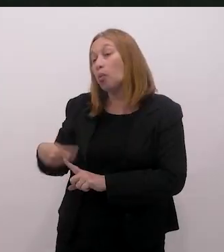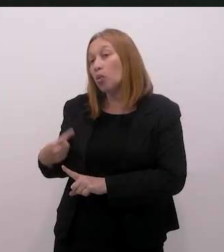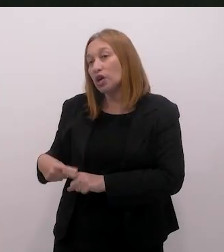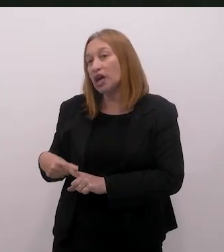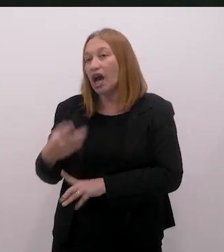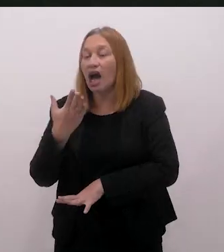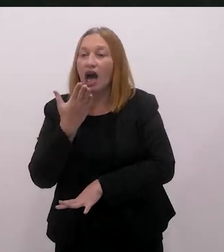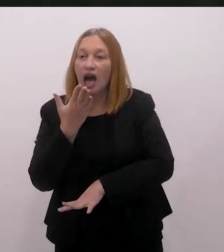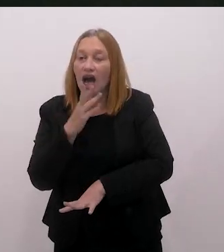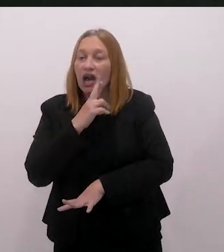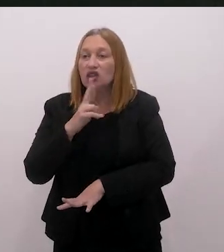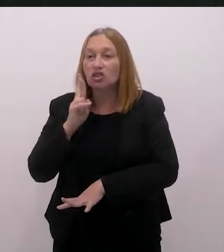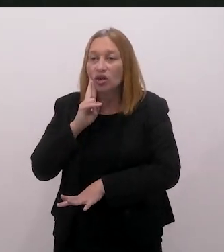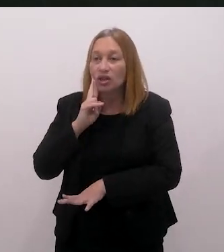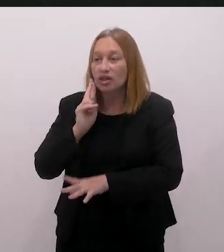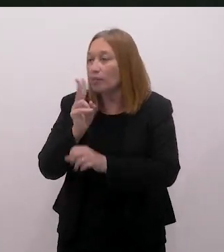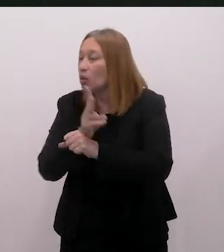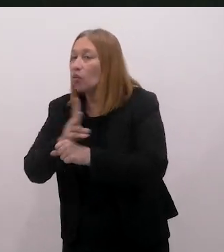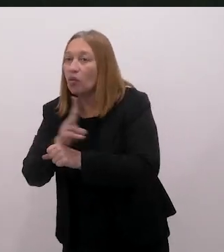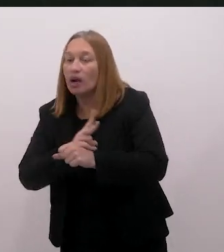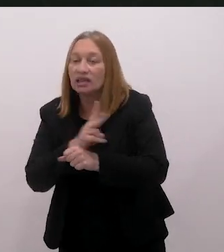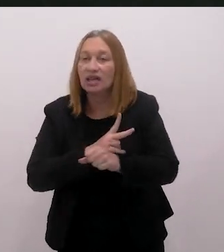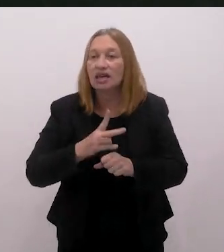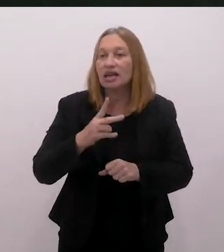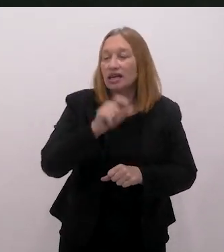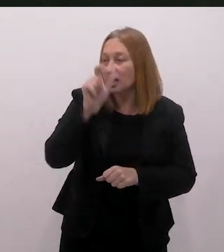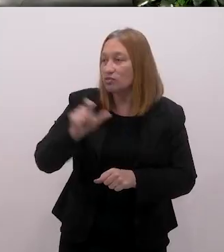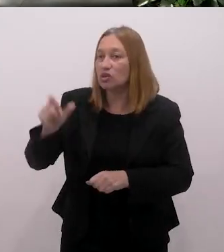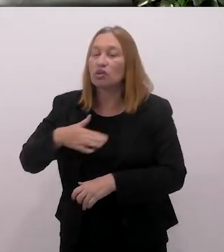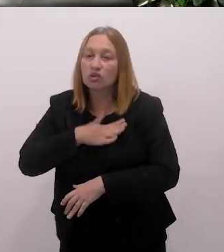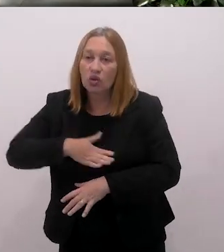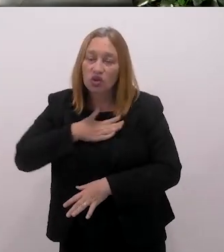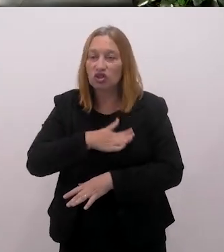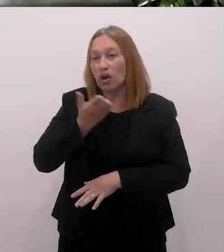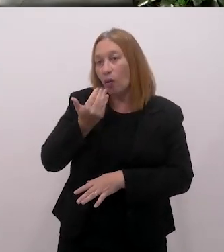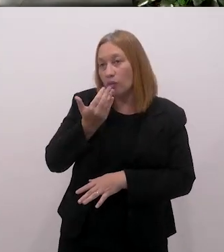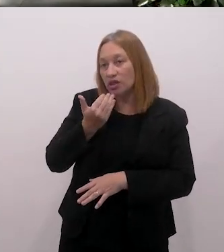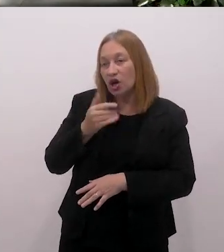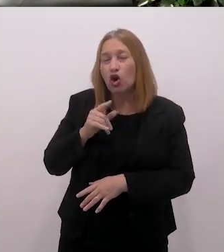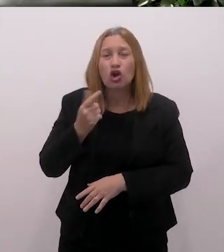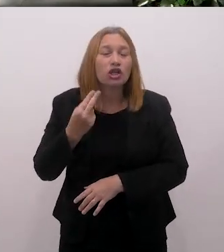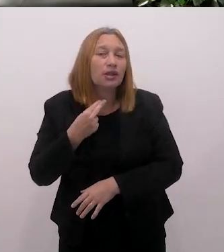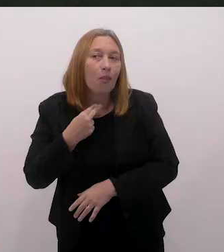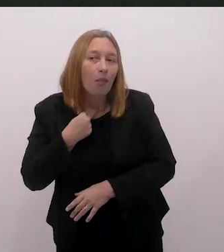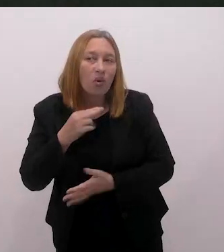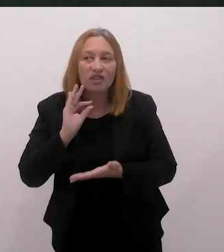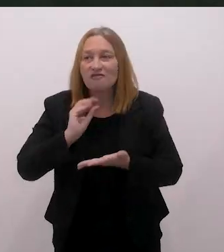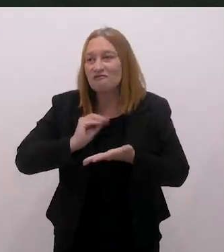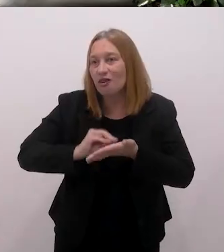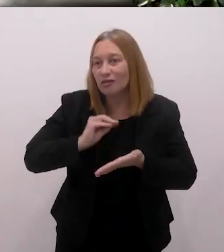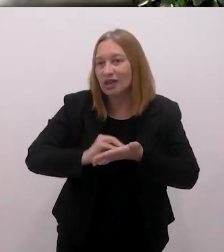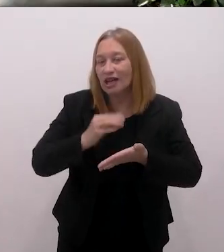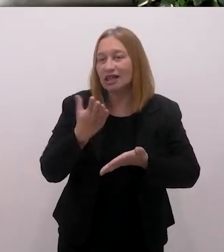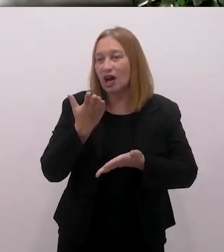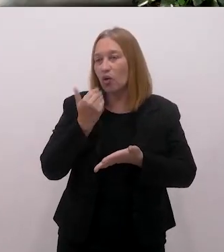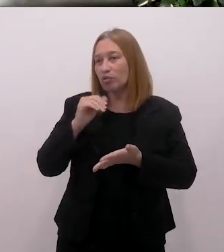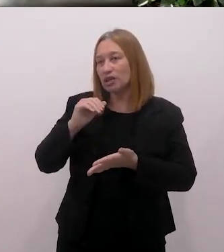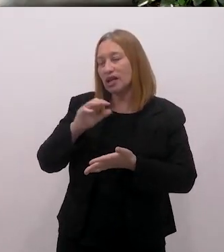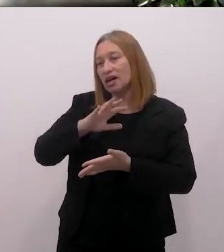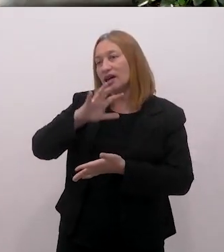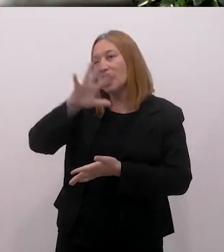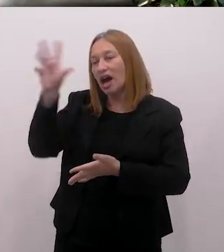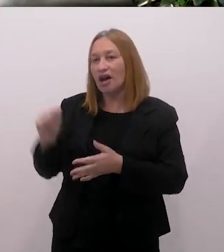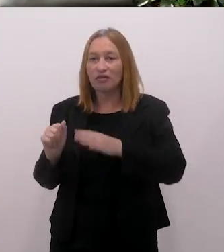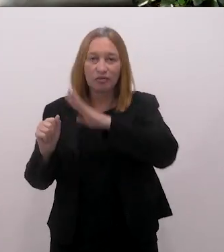Eu acho que sim, porque o restaurante é bem procurado e as pessoas gostam bastante da comida. E o que não pode faltar